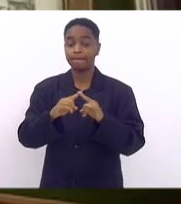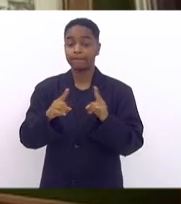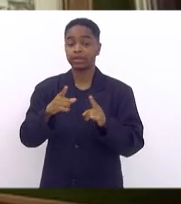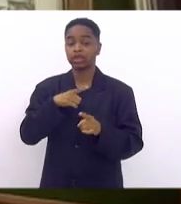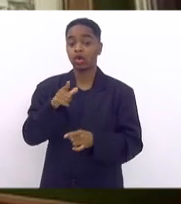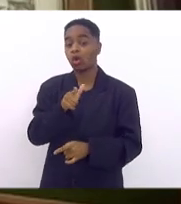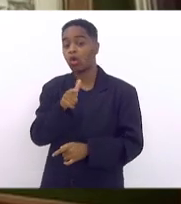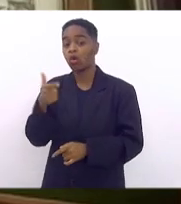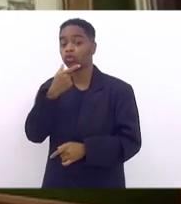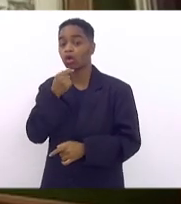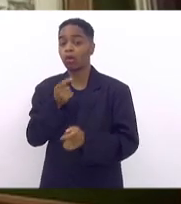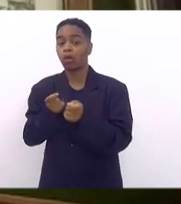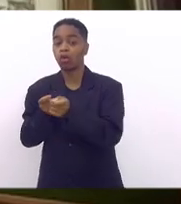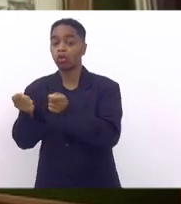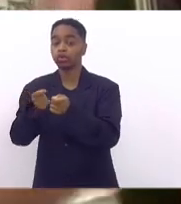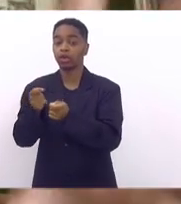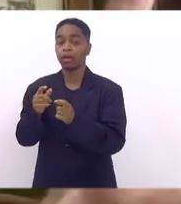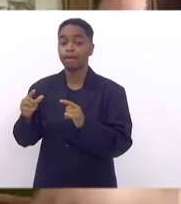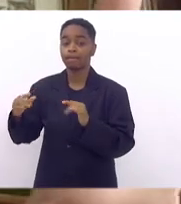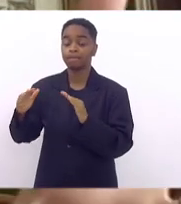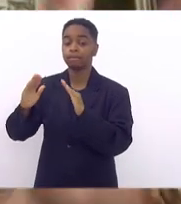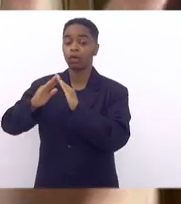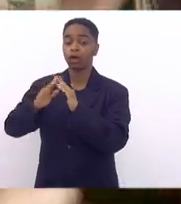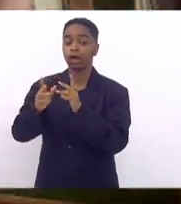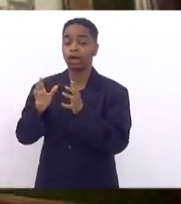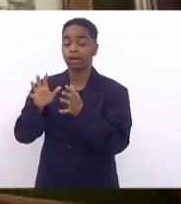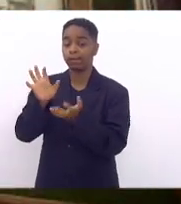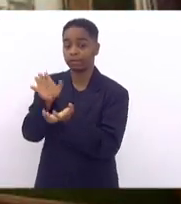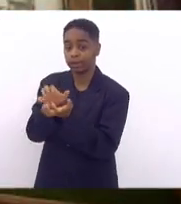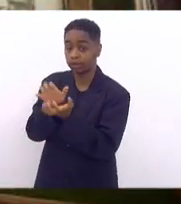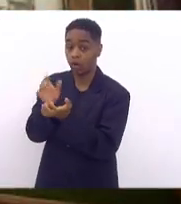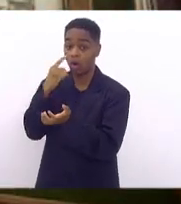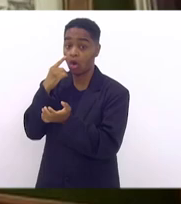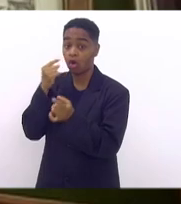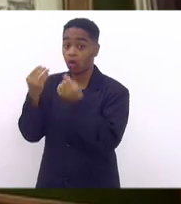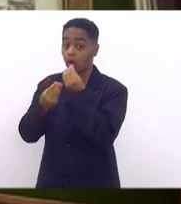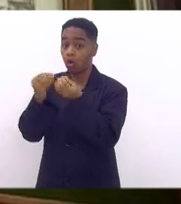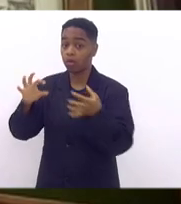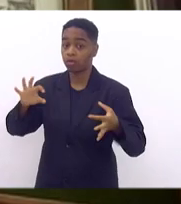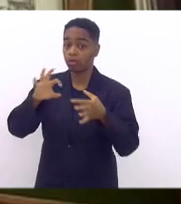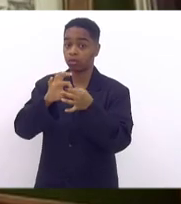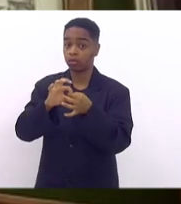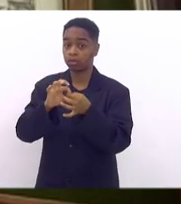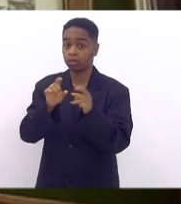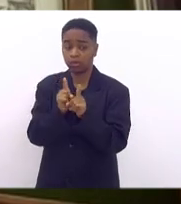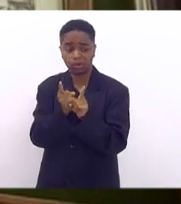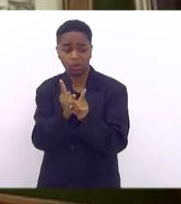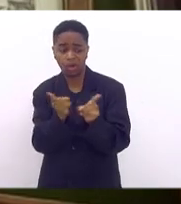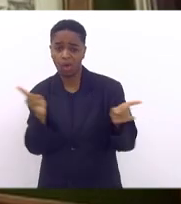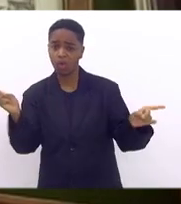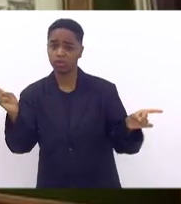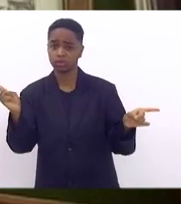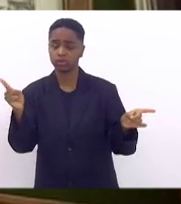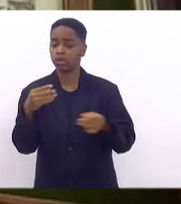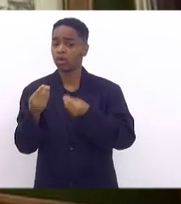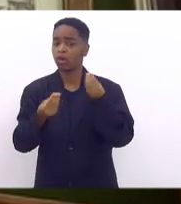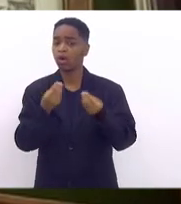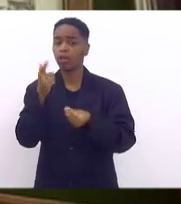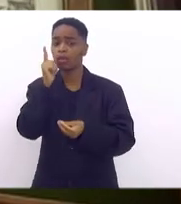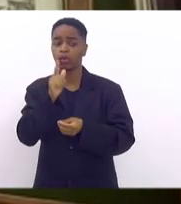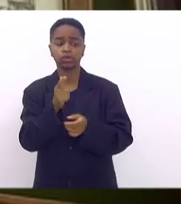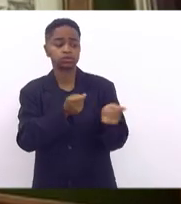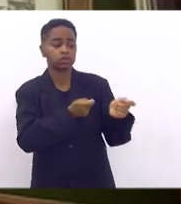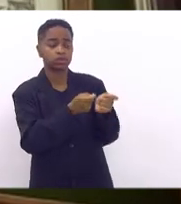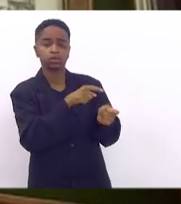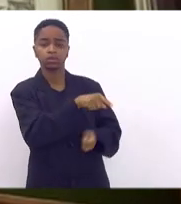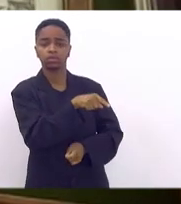Pernambuco. Ou seja, olha o nível de interligação que eles têm e como estamos...